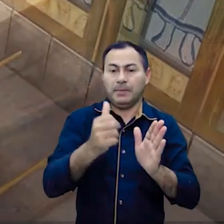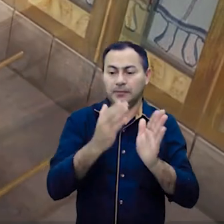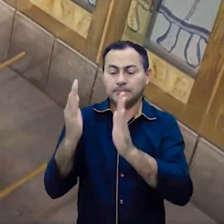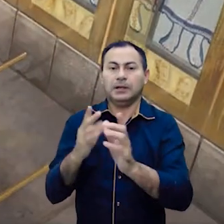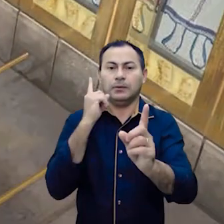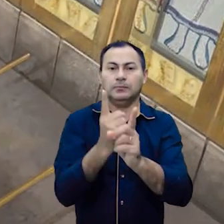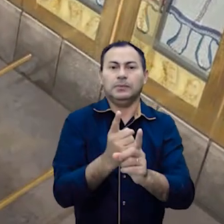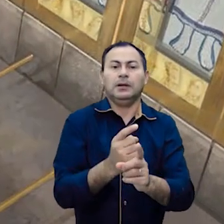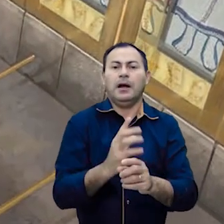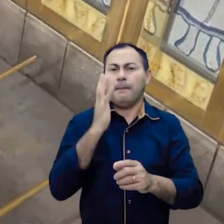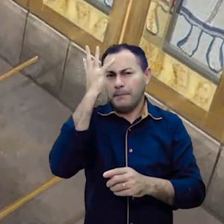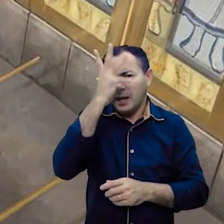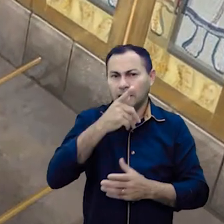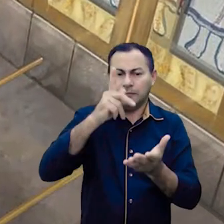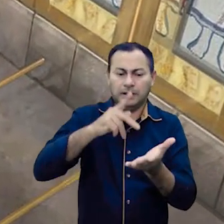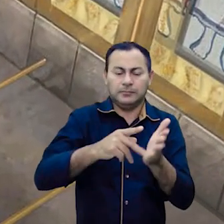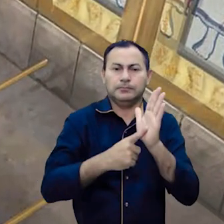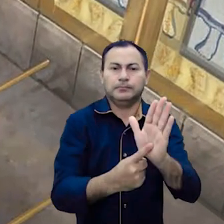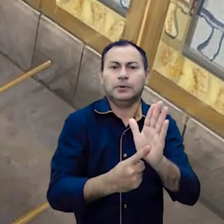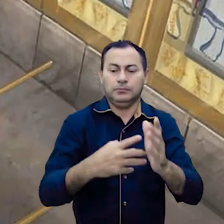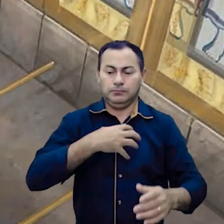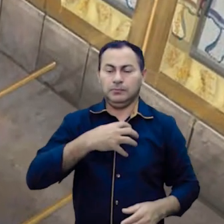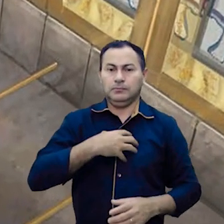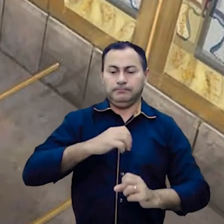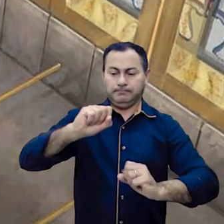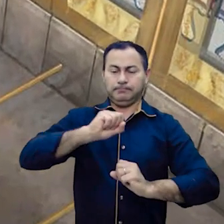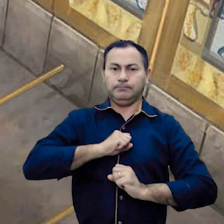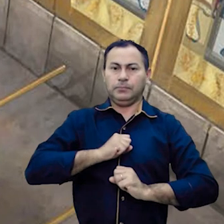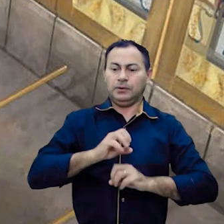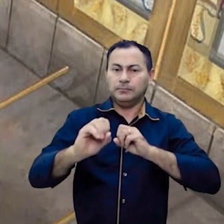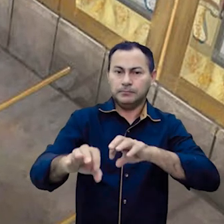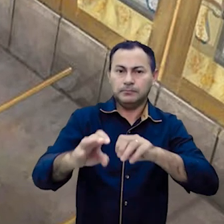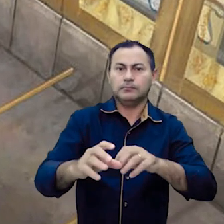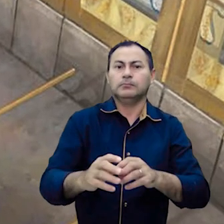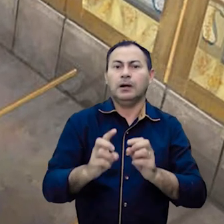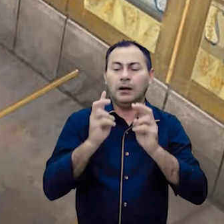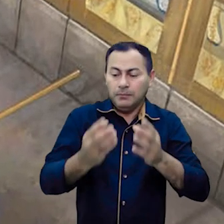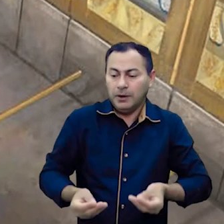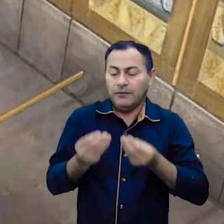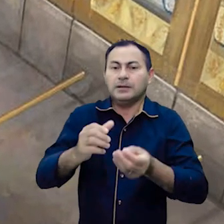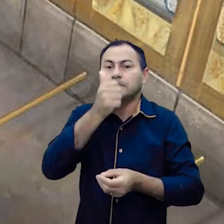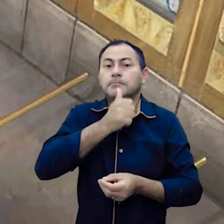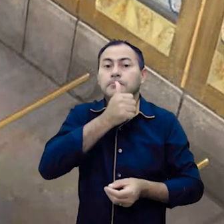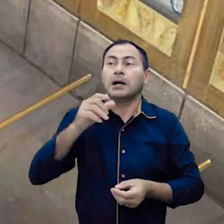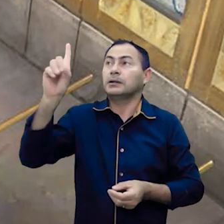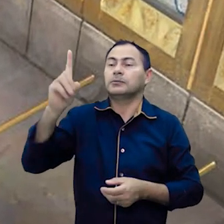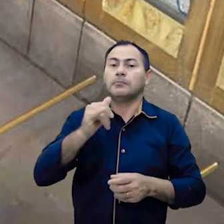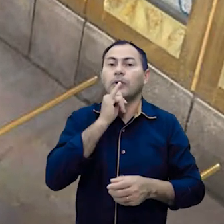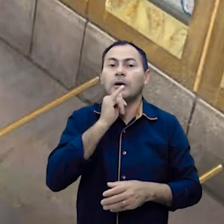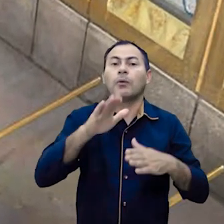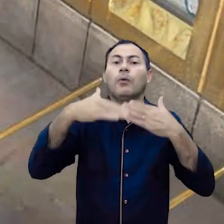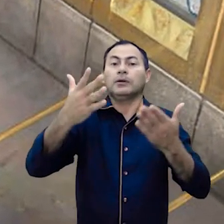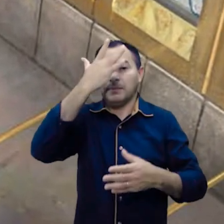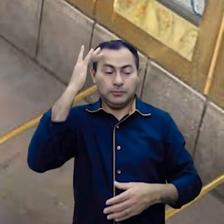nesta primeira parte encontramos a bela verdade mostrada através do modo como sacerdote foi instruído para oferecer sacrifício a